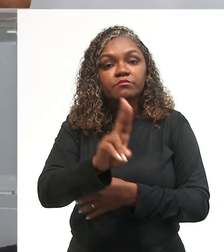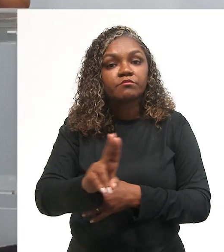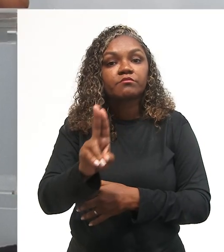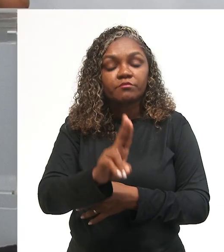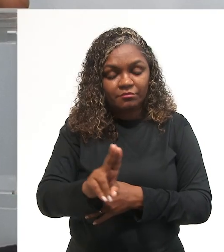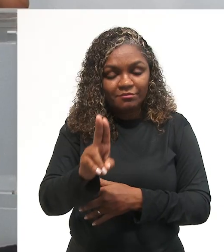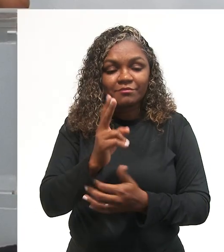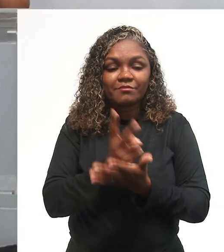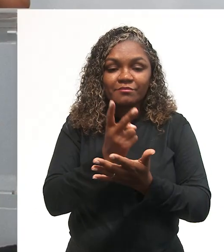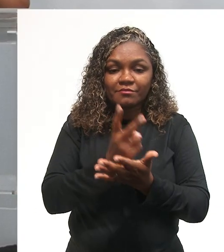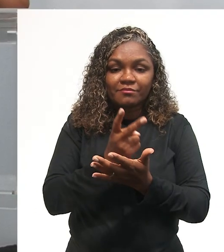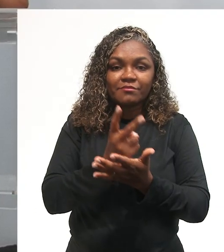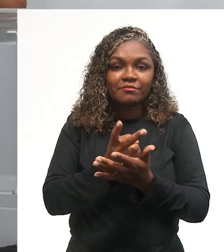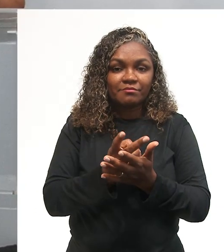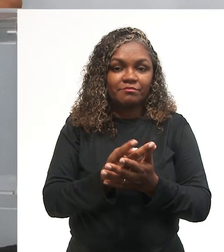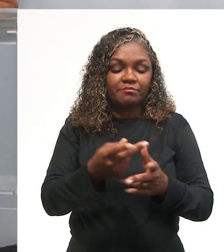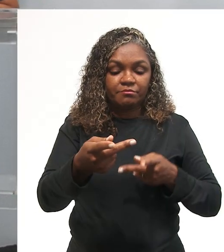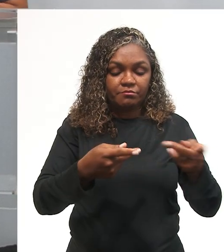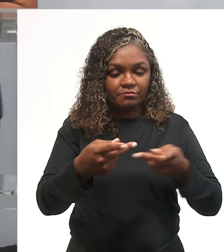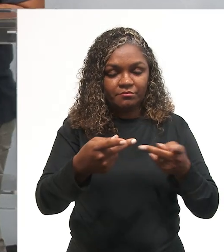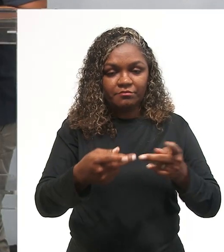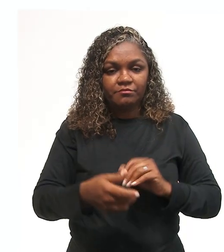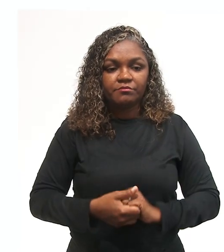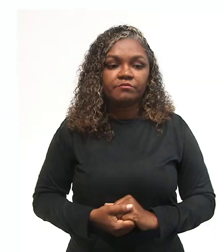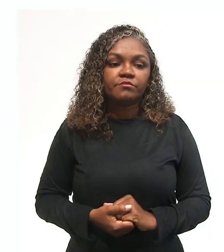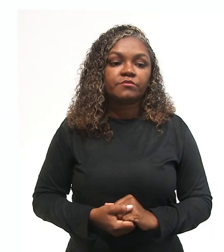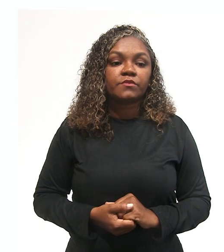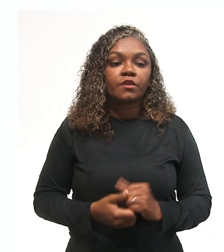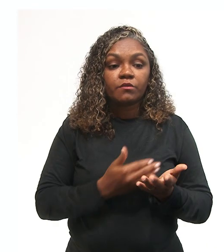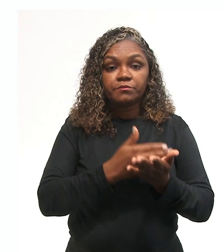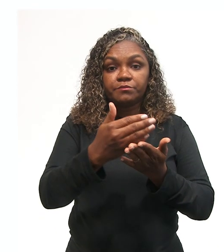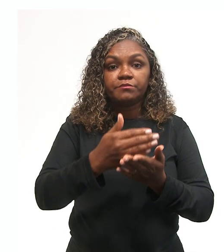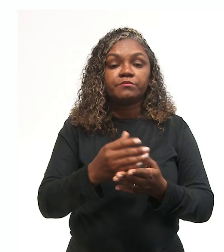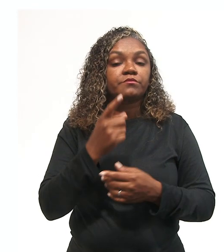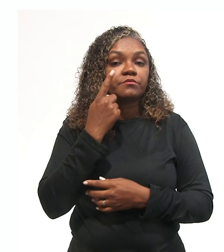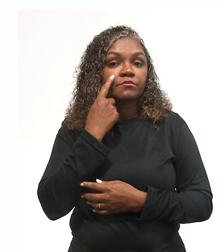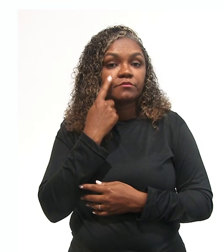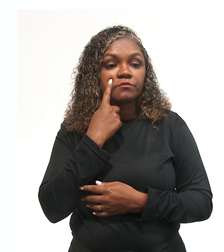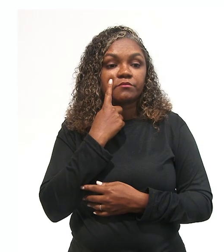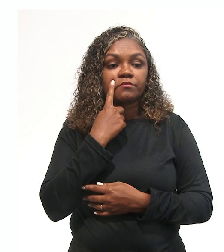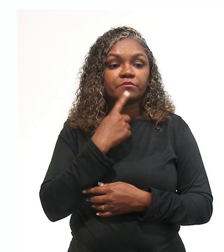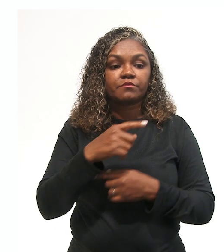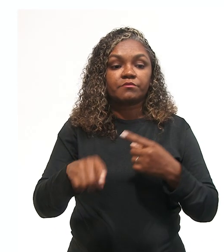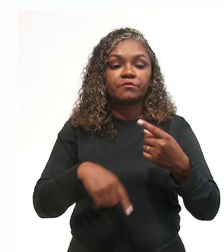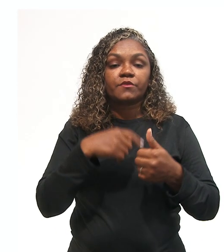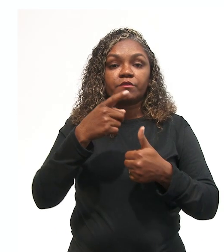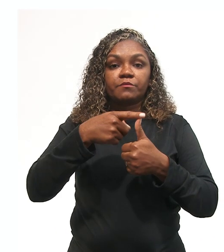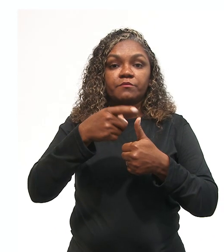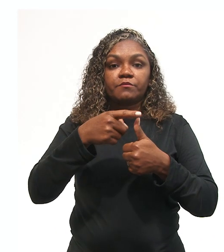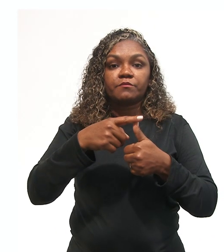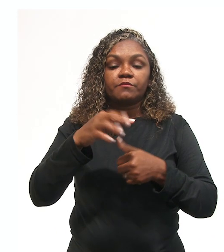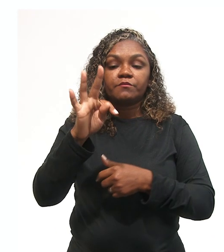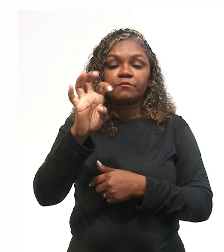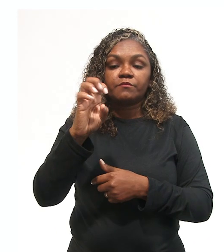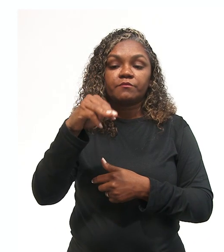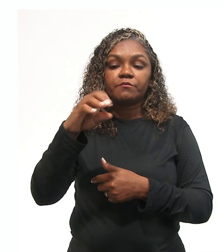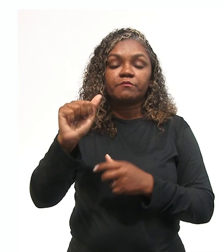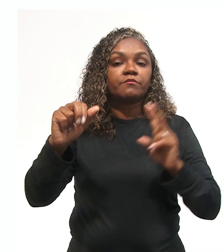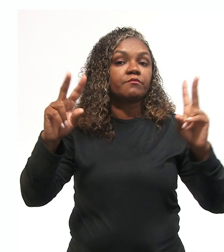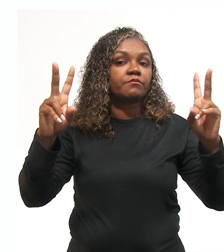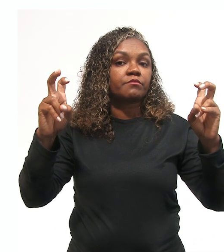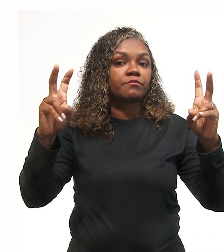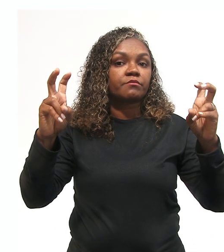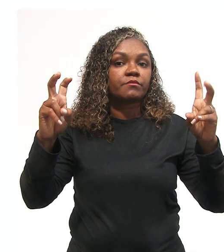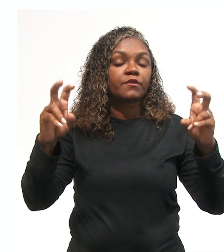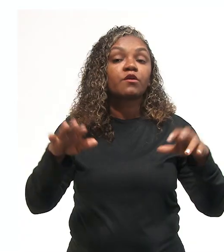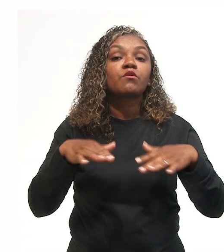usualmente solicitados no projeto, tá bom? Começando pelo elemento tema. O que é o tema, né? É o